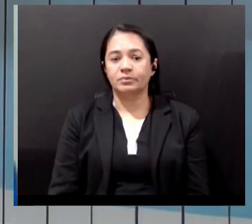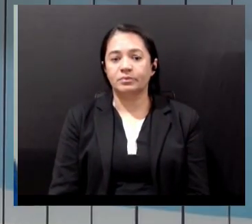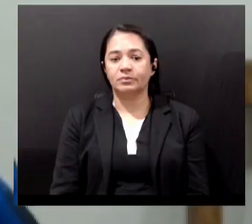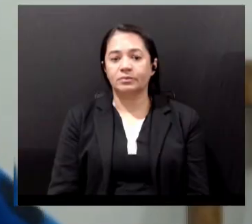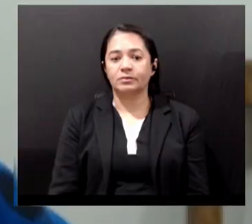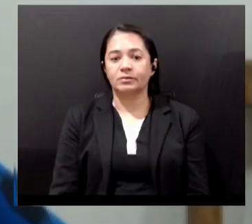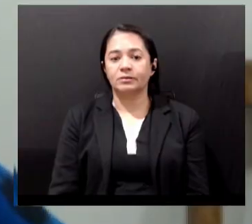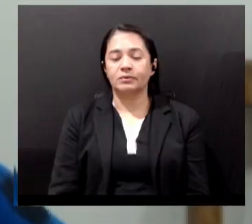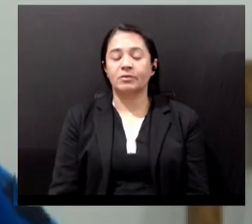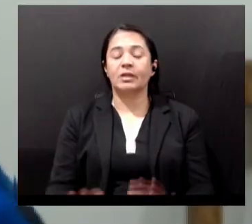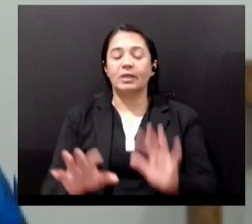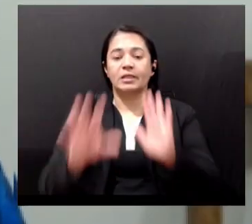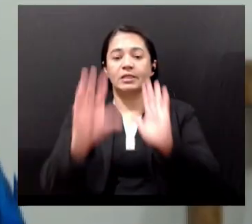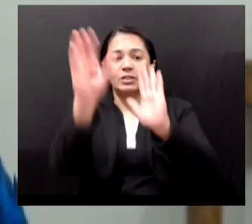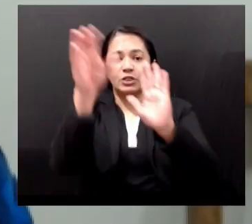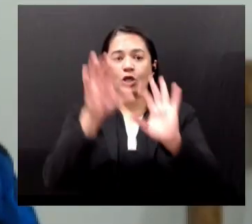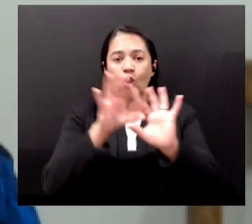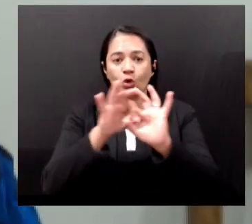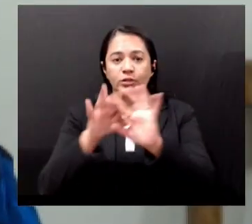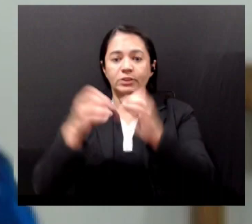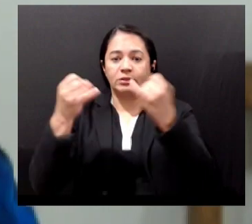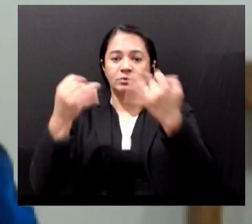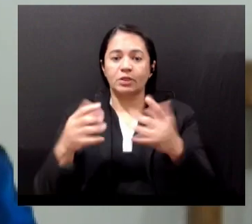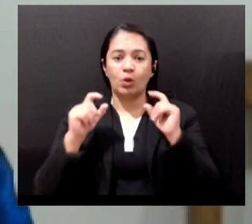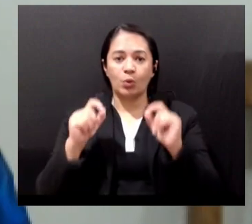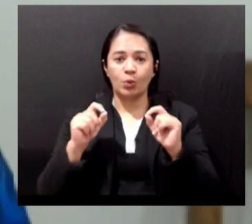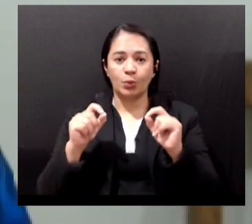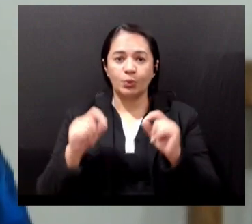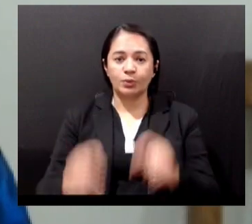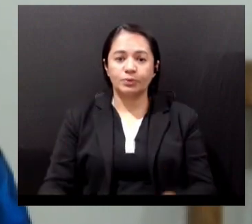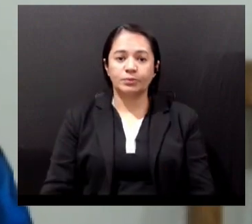Esse contexto diz respeito que